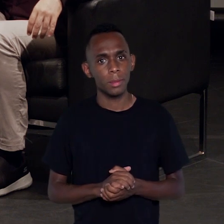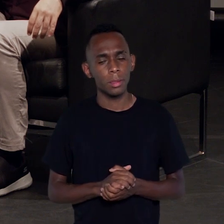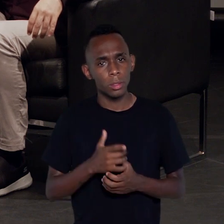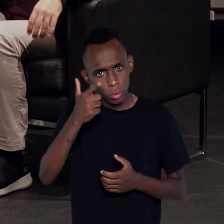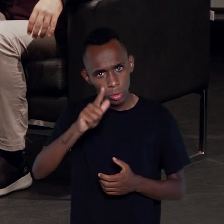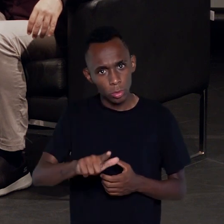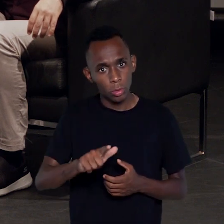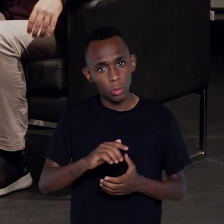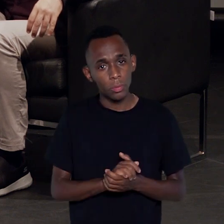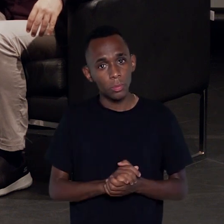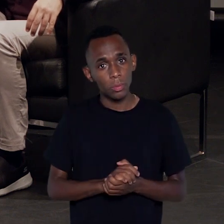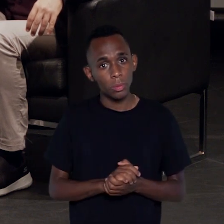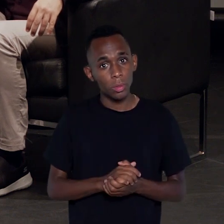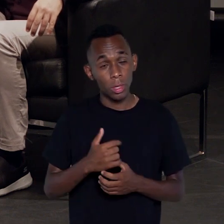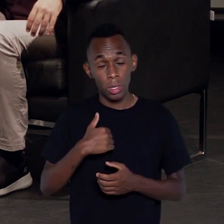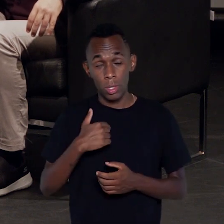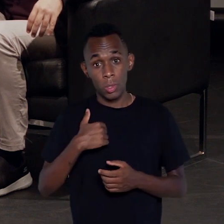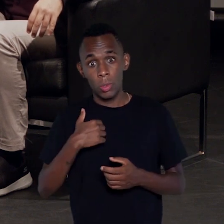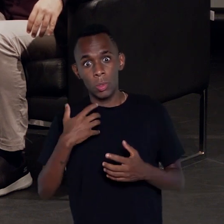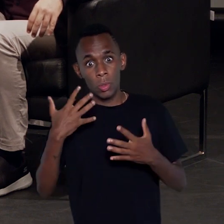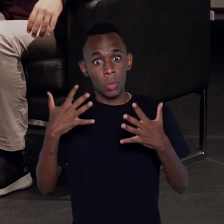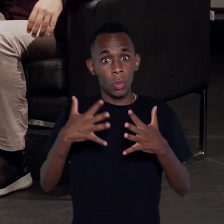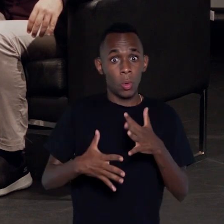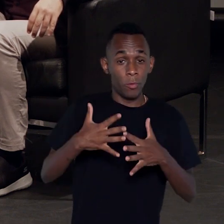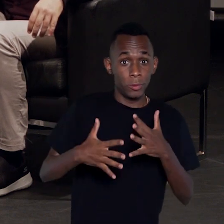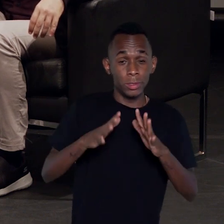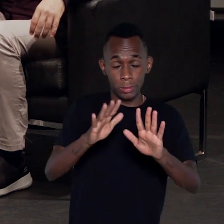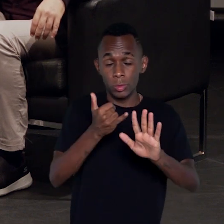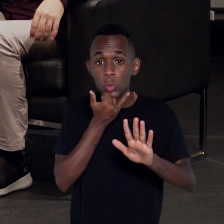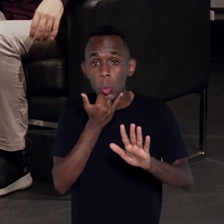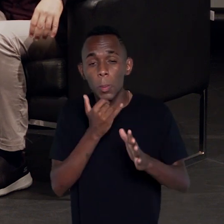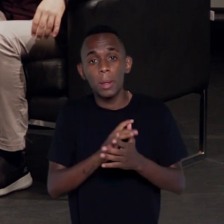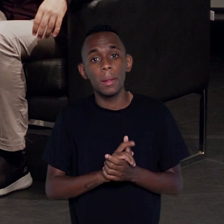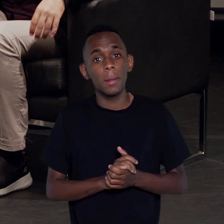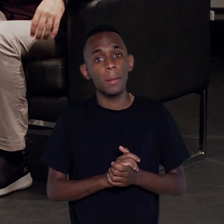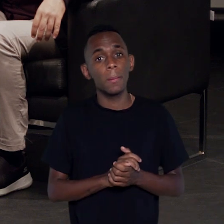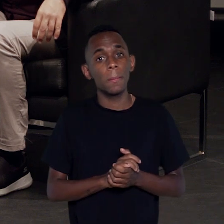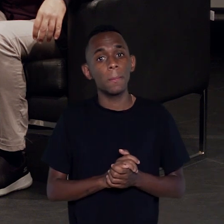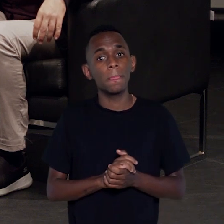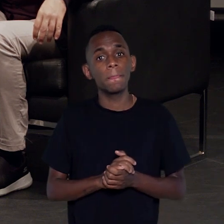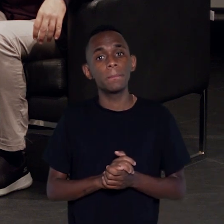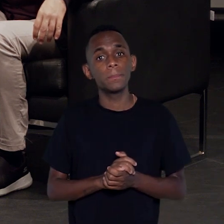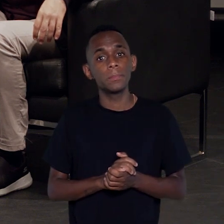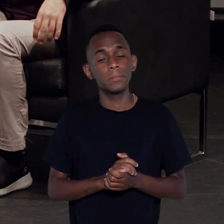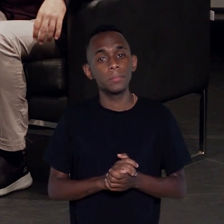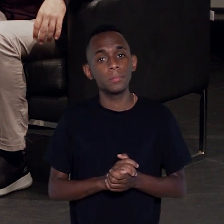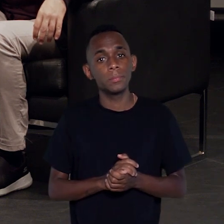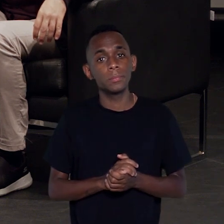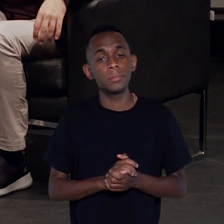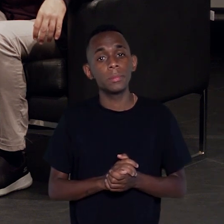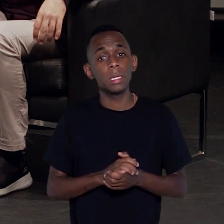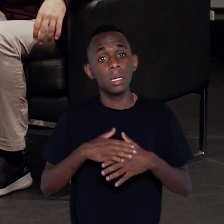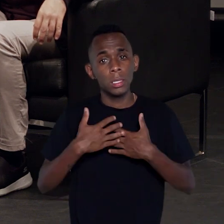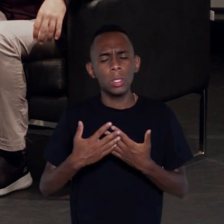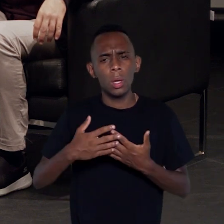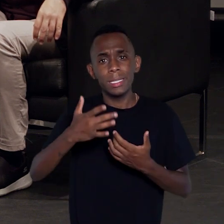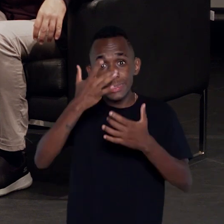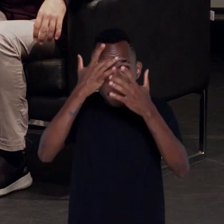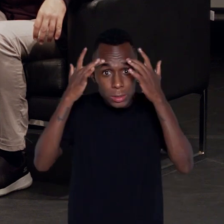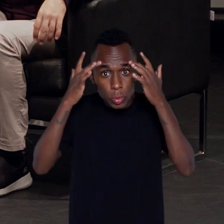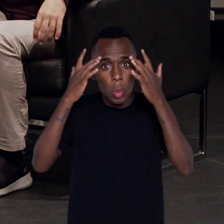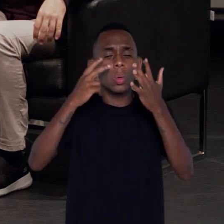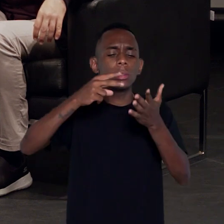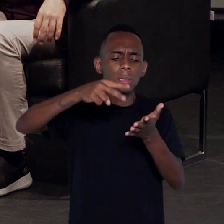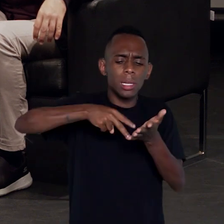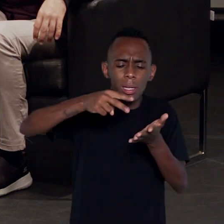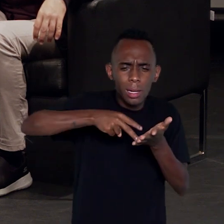Você poderia repetir, Afonso? Agora ele até me desnorteou, me deixou desnorteado. Não, é isso. O que o leitor, no fundo, essa